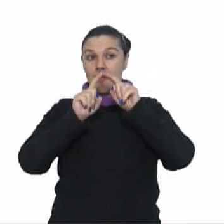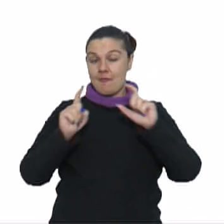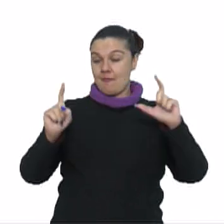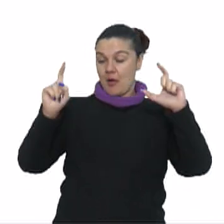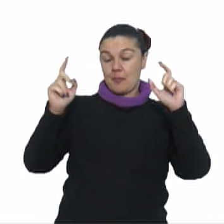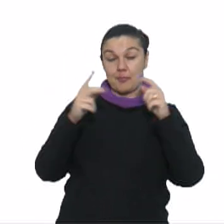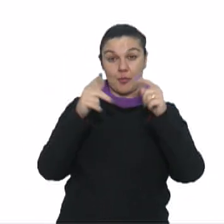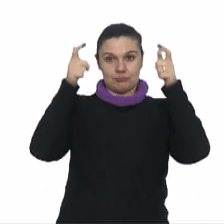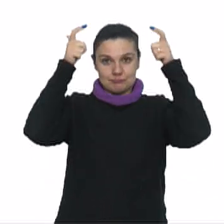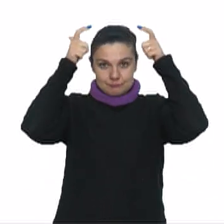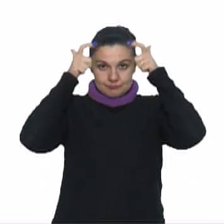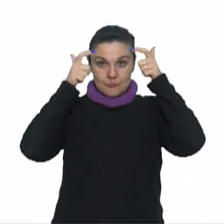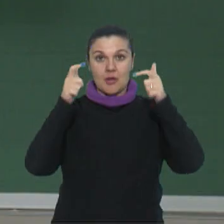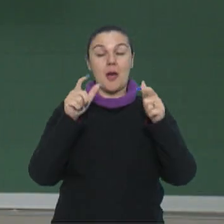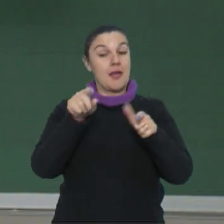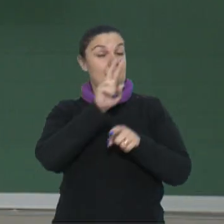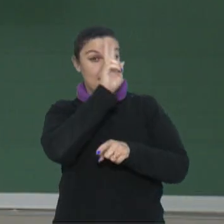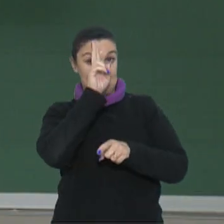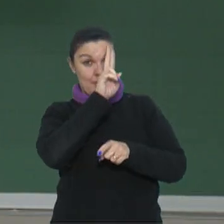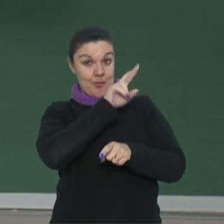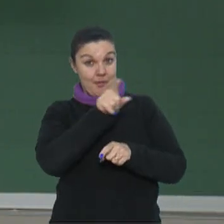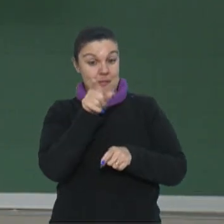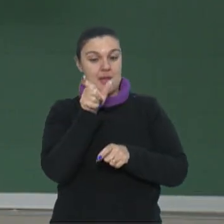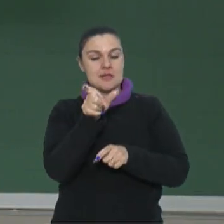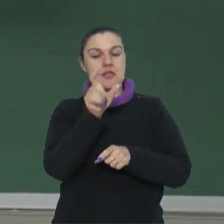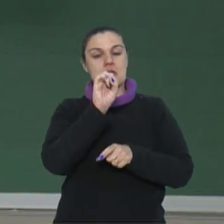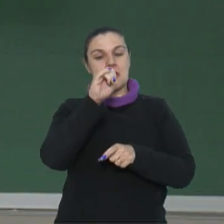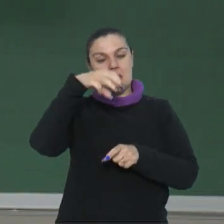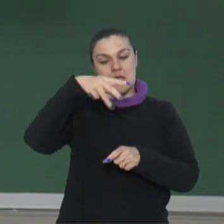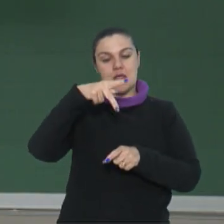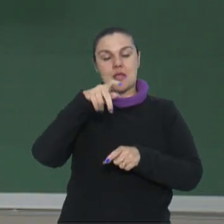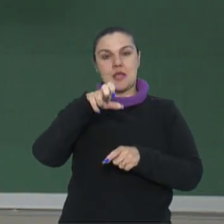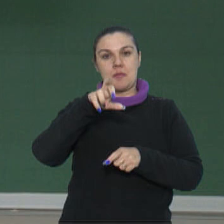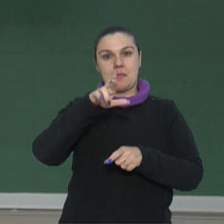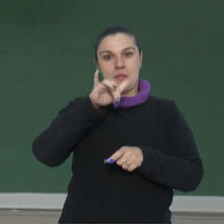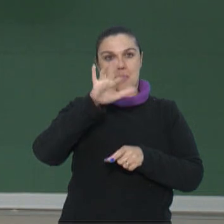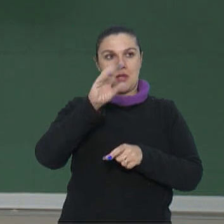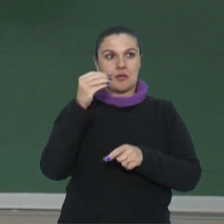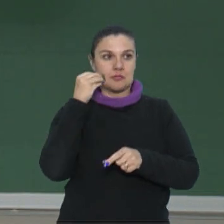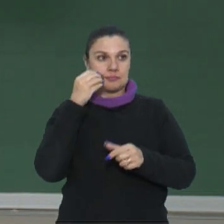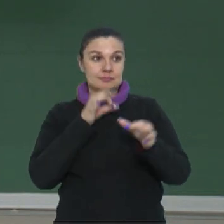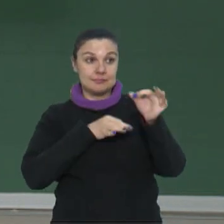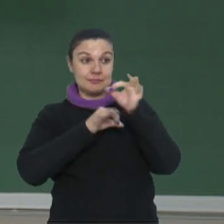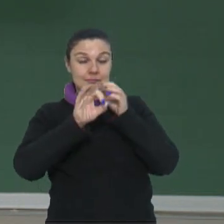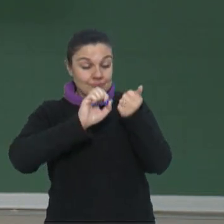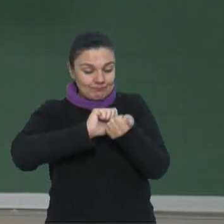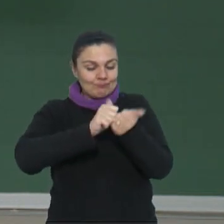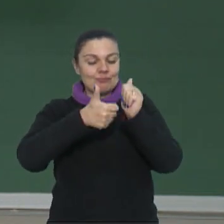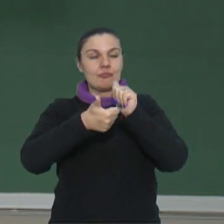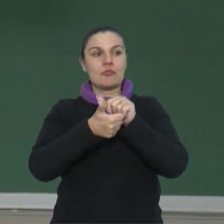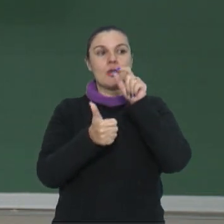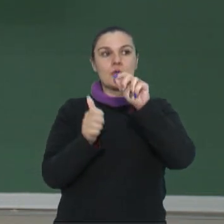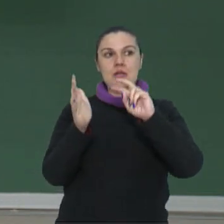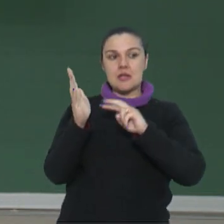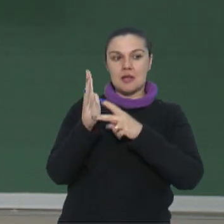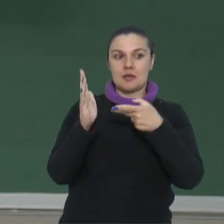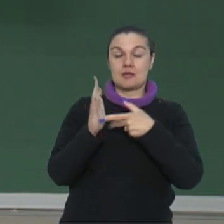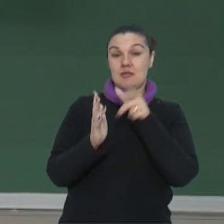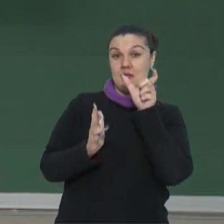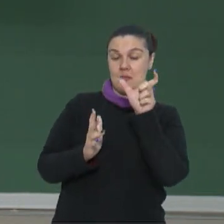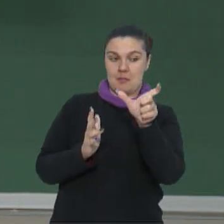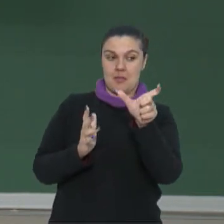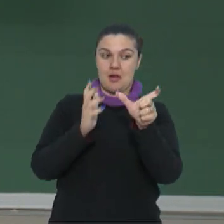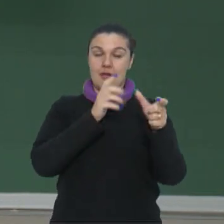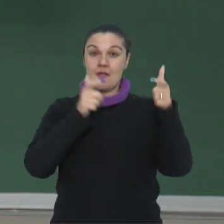um império? Cuidado com essa expressão, império. E aí que nós tentamos trazer para você o que é o significado